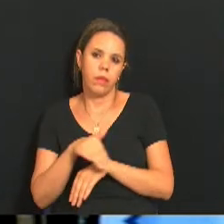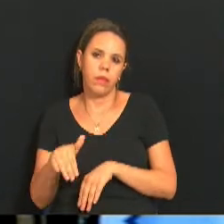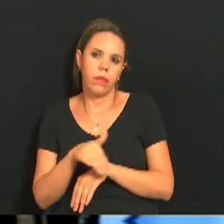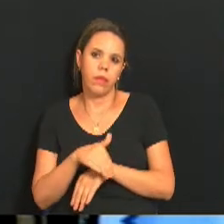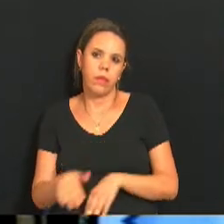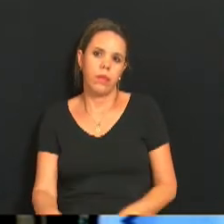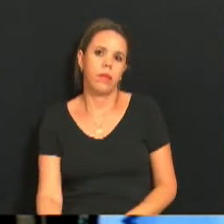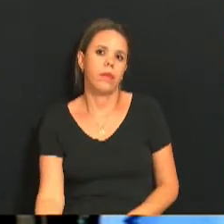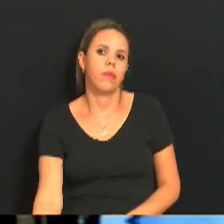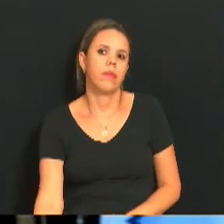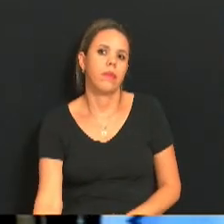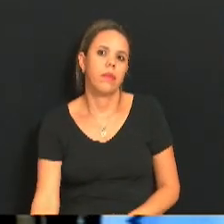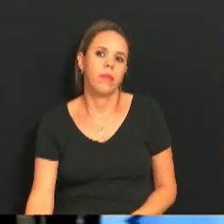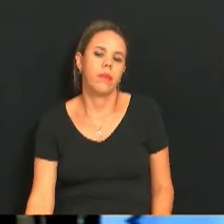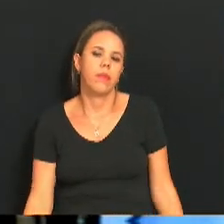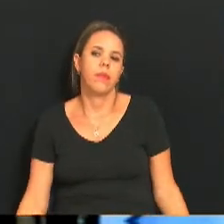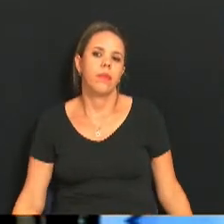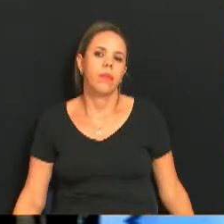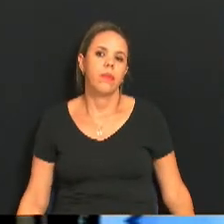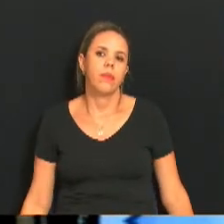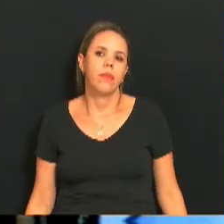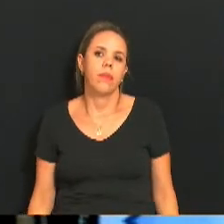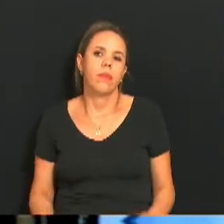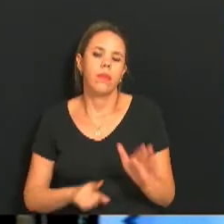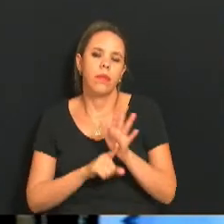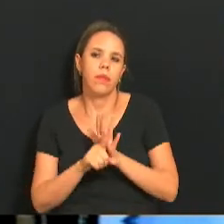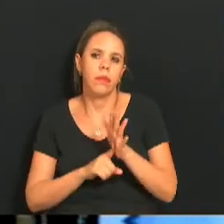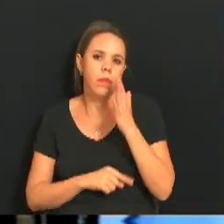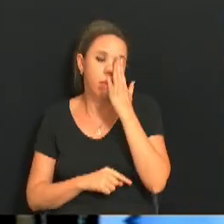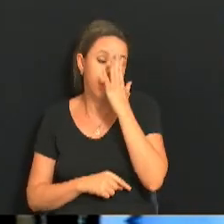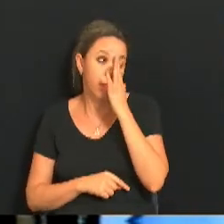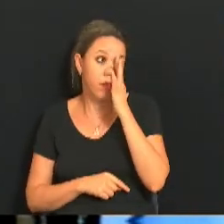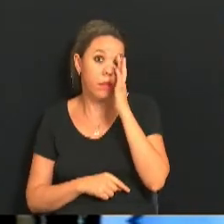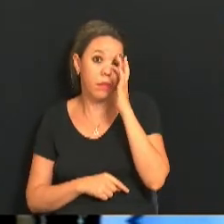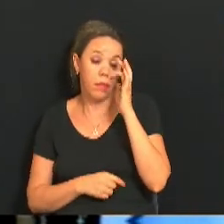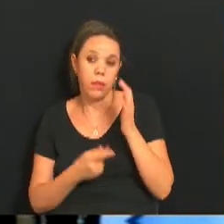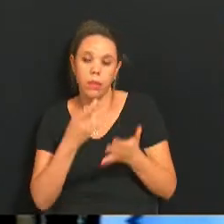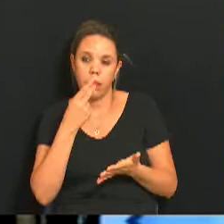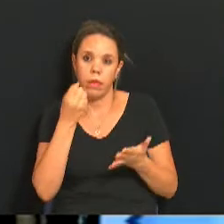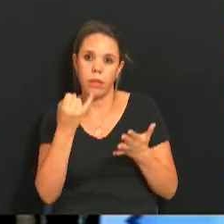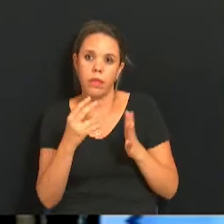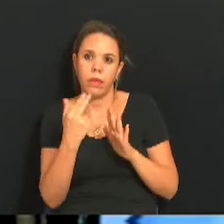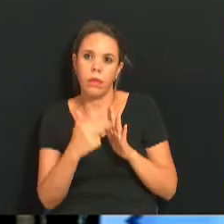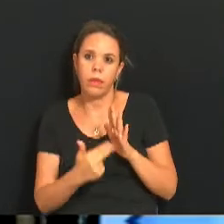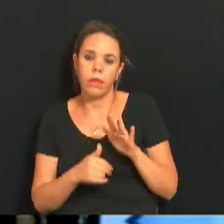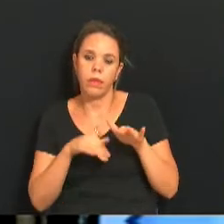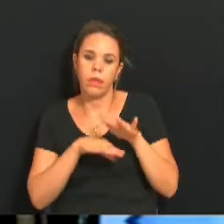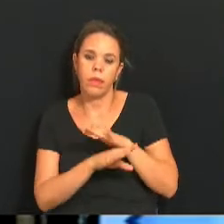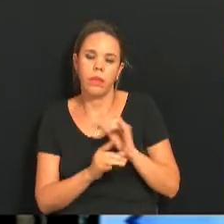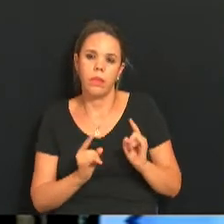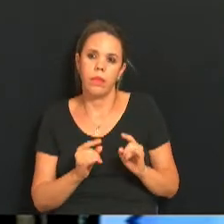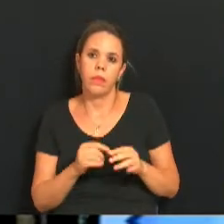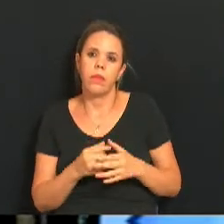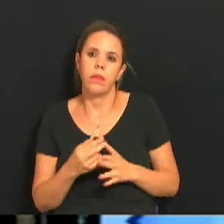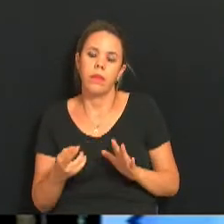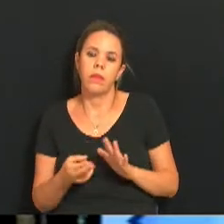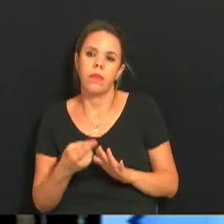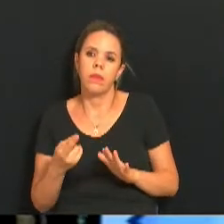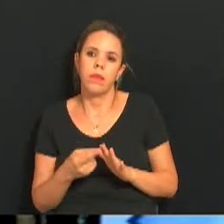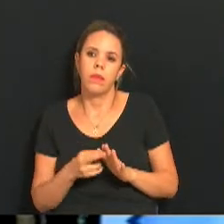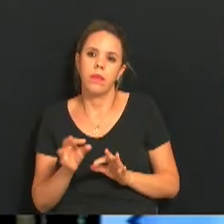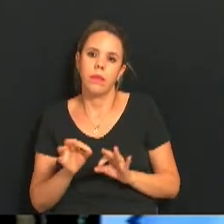armazém de importação no processo de tombamento são relacionados os armazéns quando a resolução é